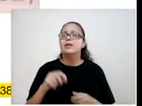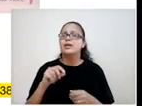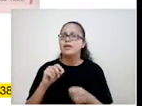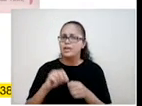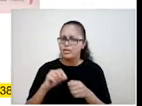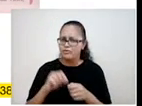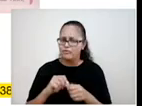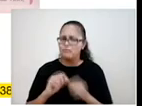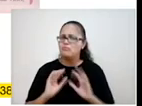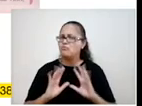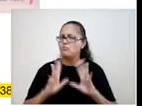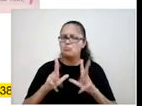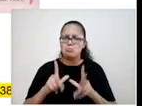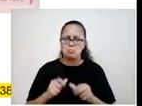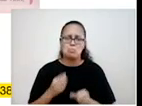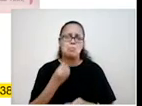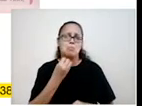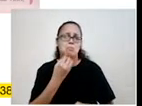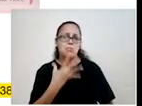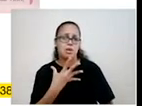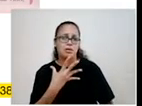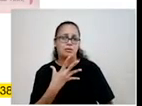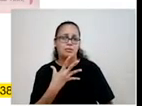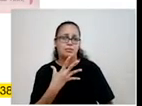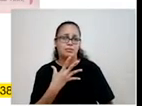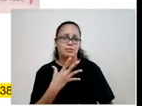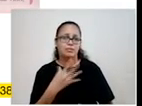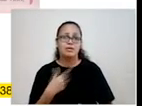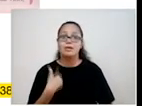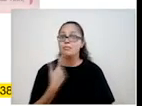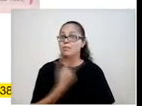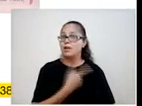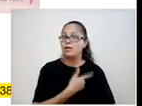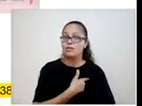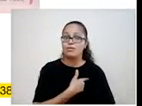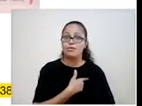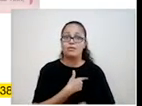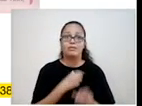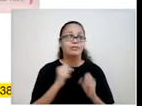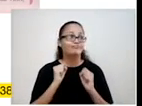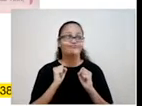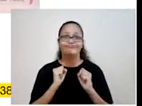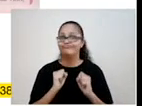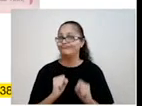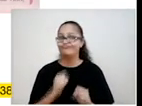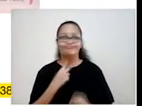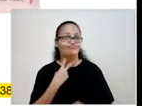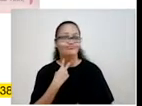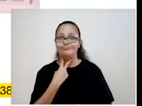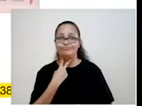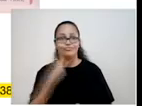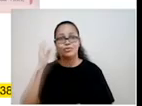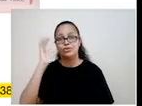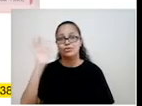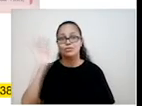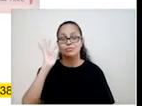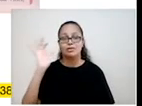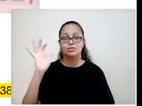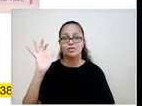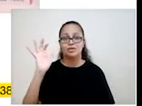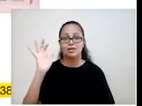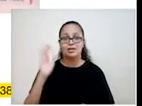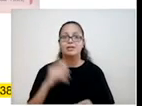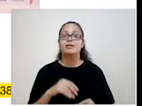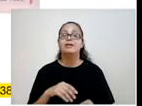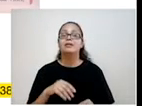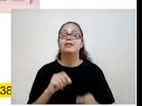bem. Numa escala que para nós é quase impossível de se imaginar. Além de pintor, ele foi